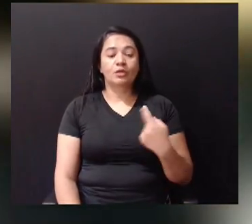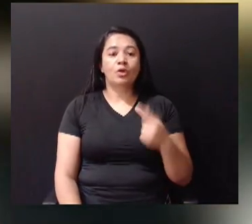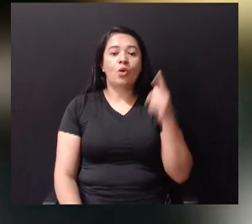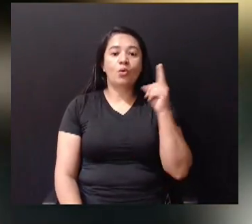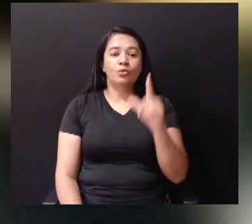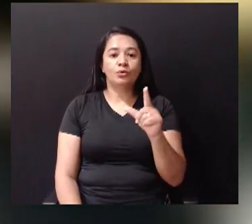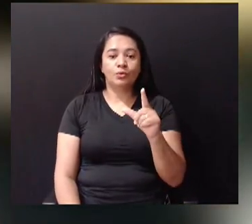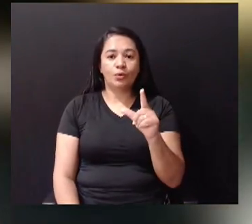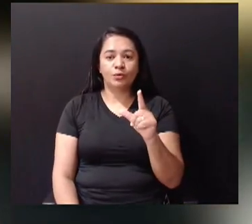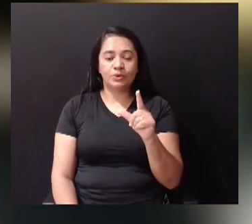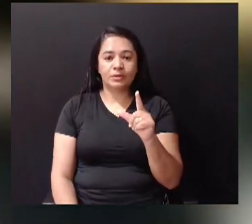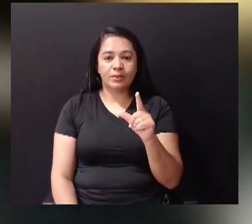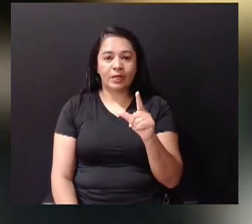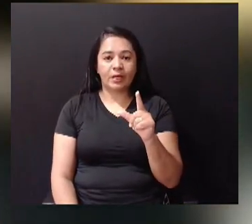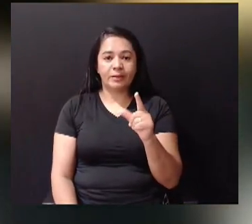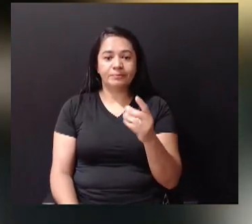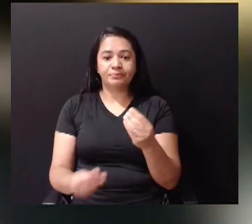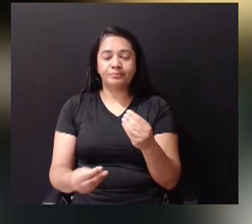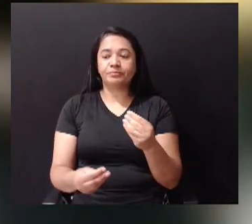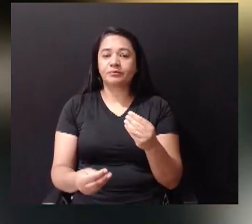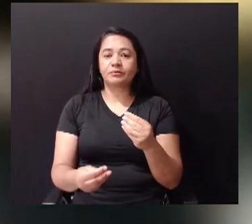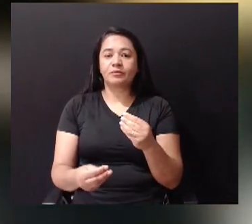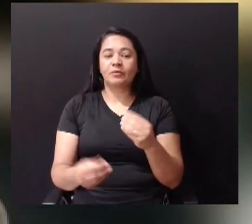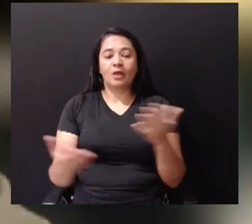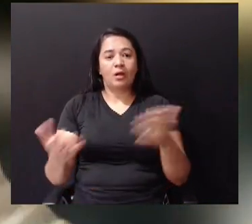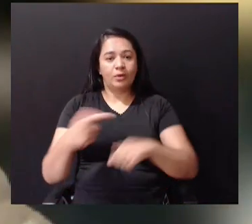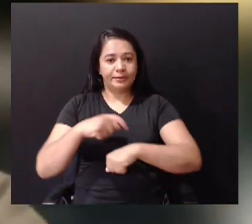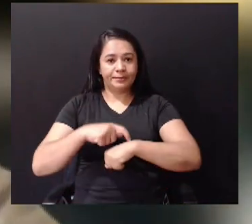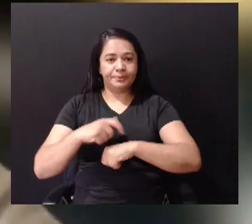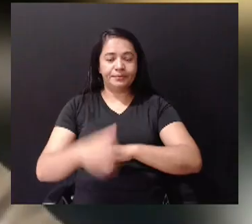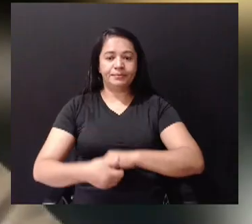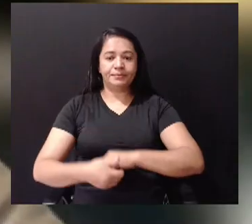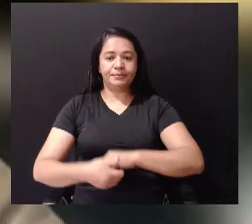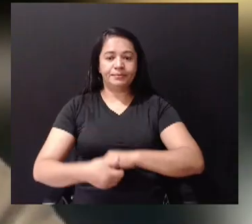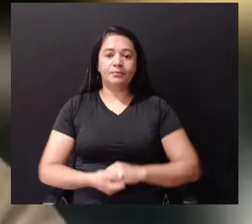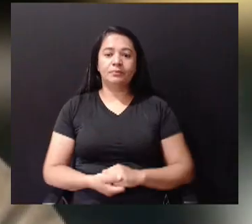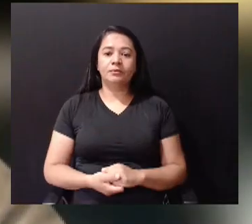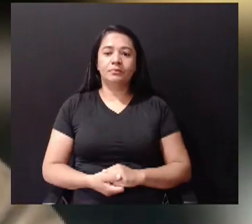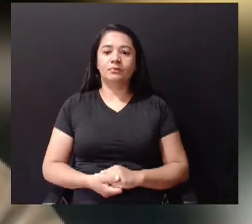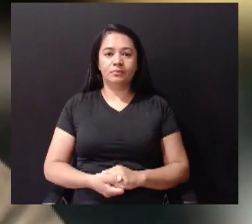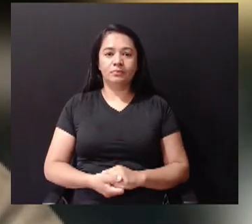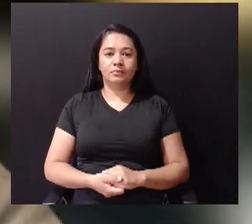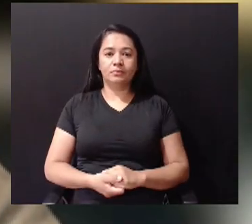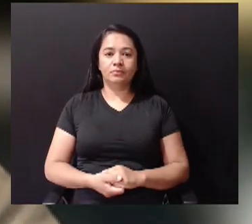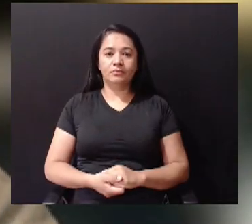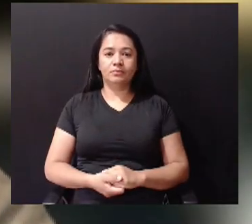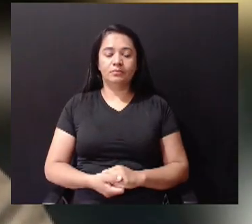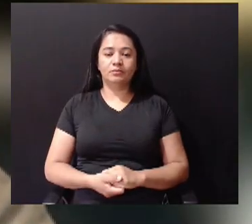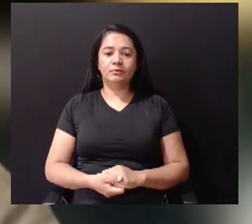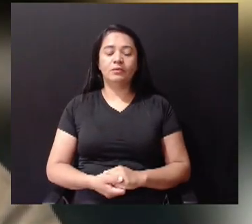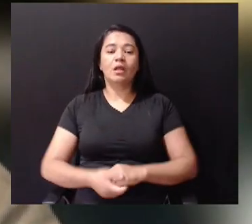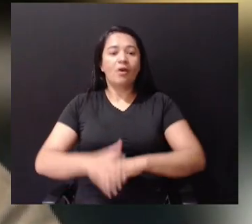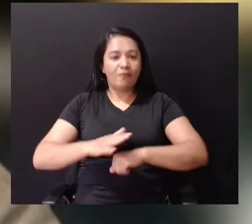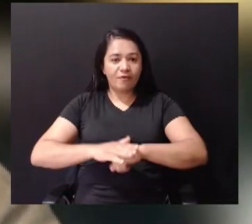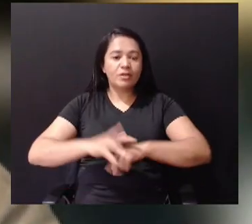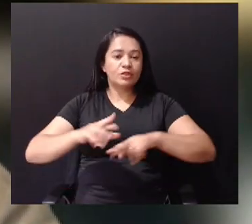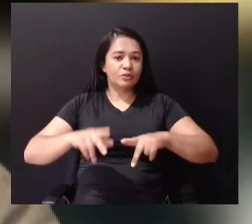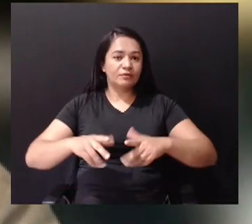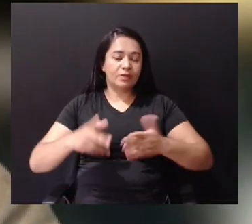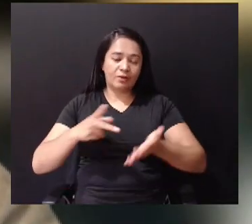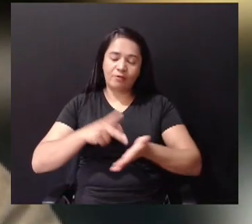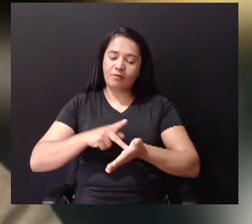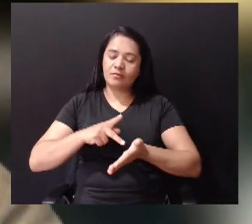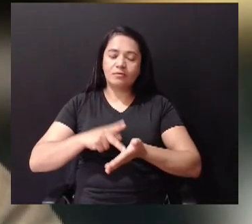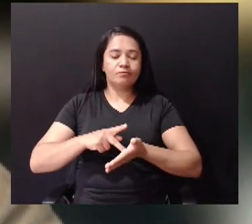essa situação nesse momento, tá? Correto. Eu acho que isso faz toda a diferença e realmente